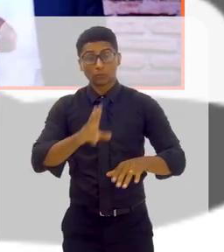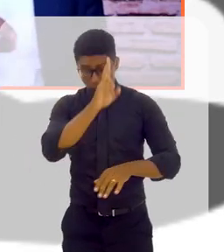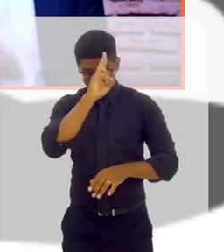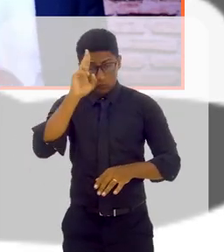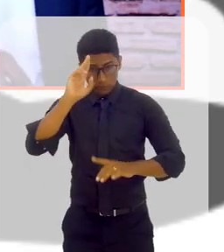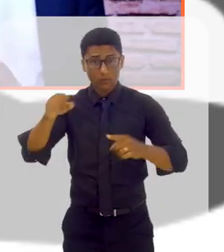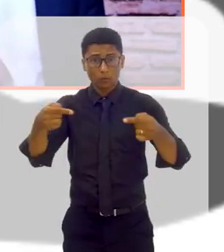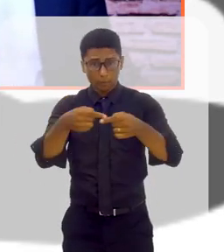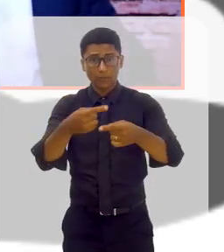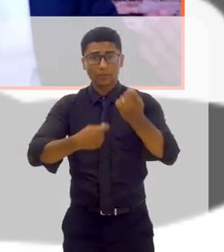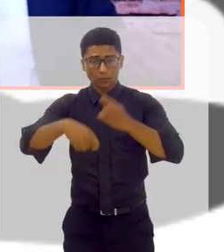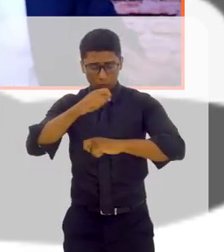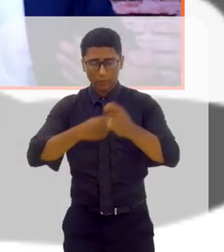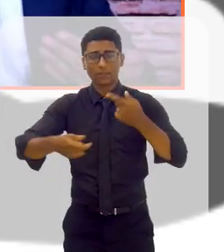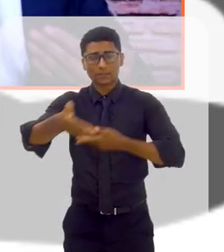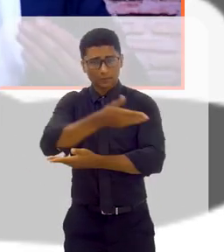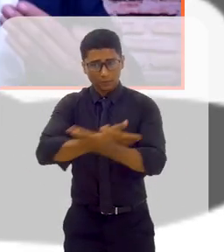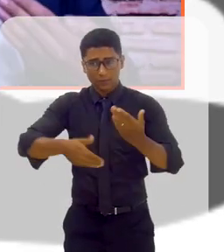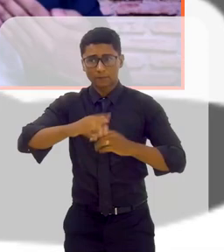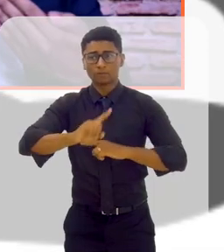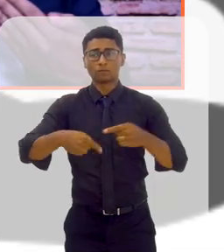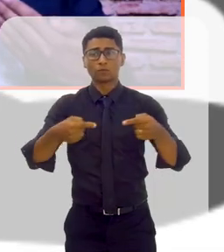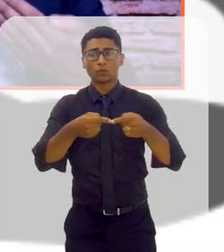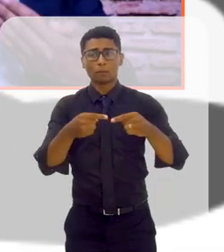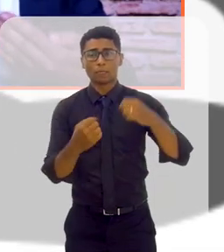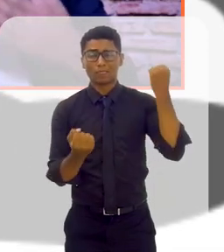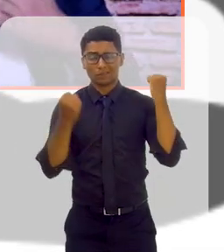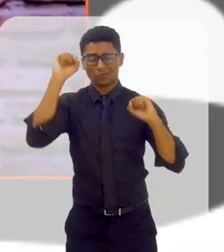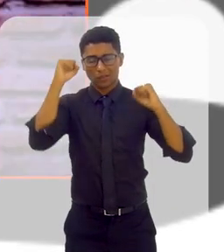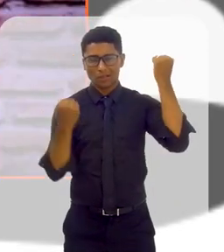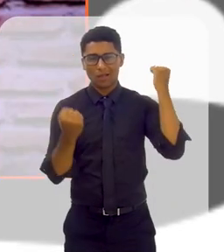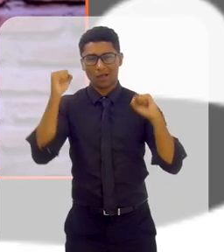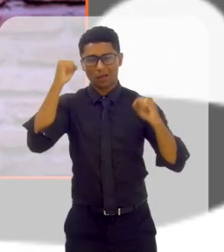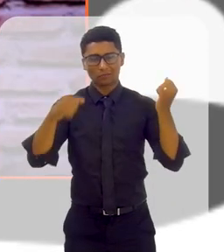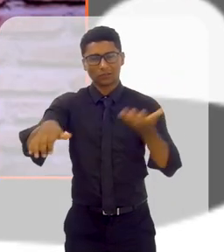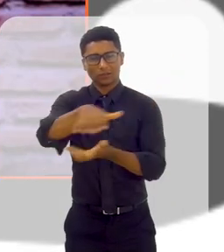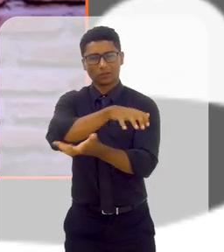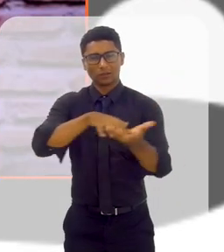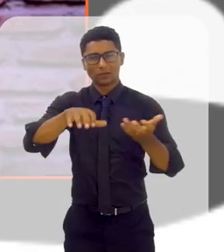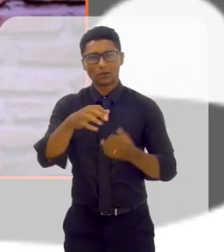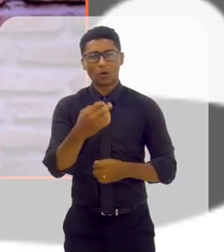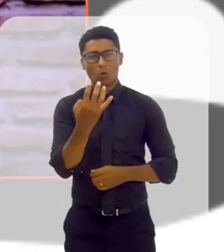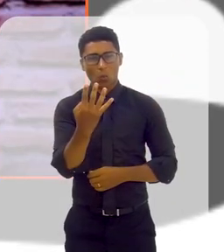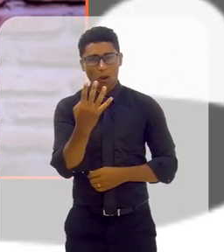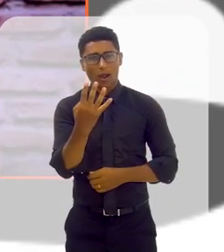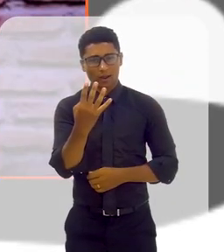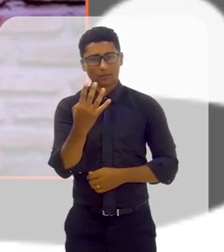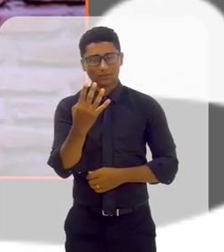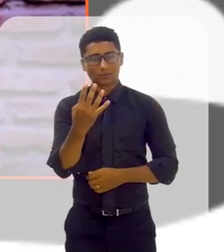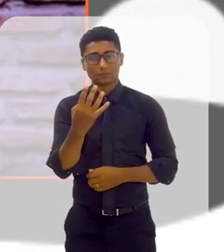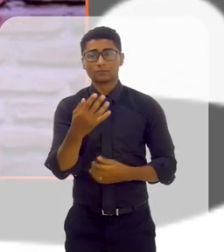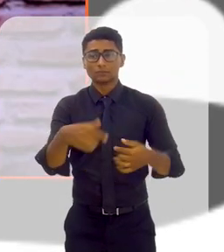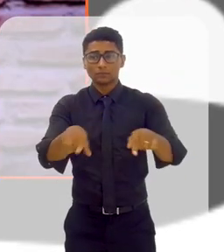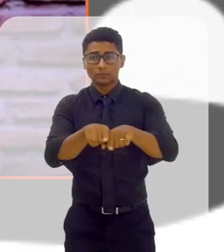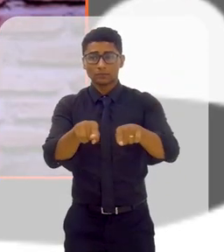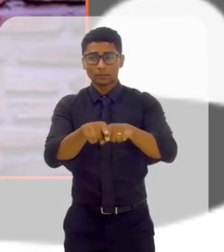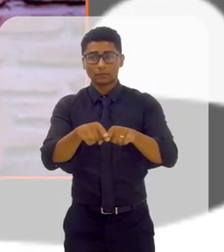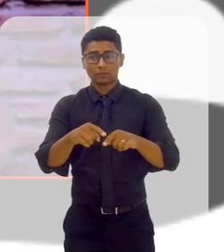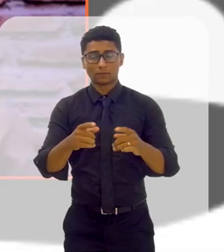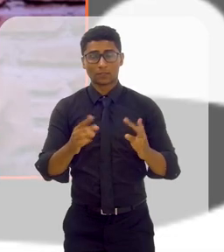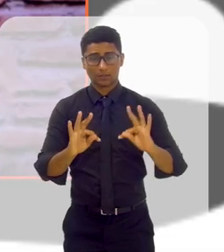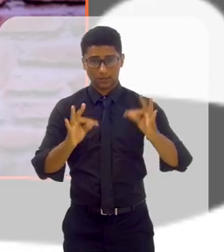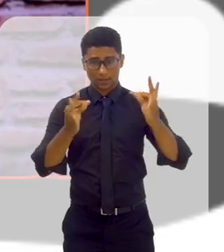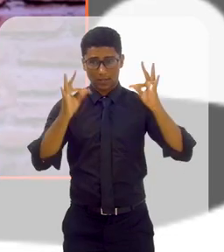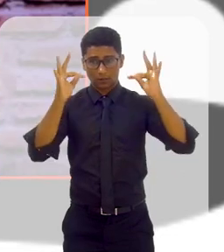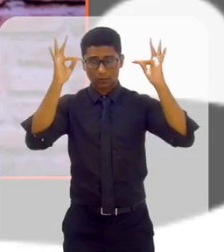e aí entra a conexão da quarta Revolução Industrial com a economia circular as tecnologias de